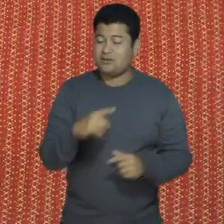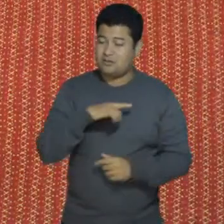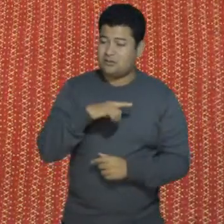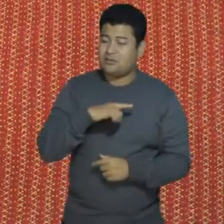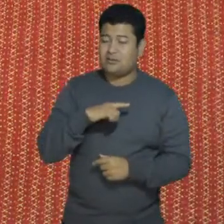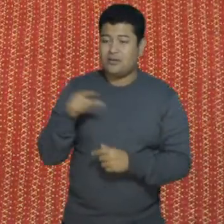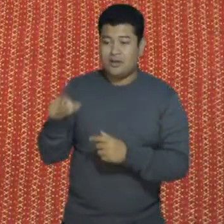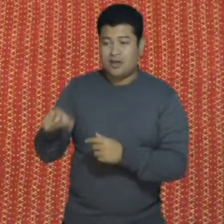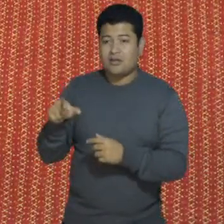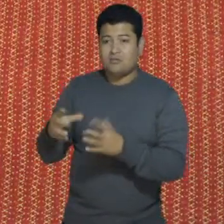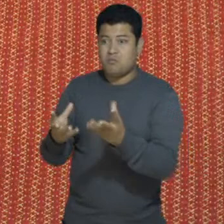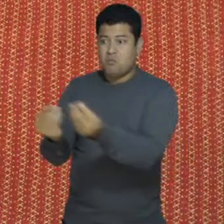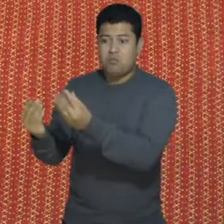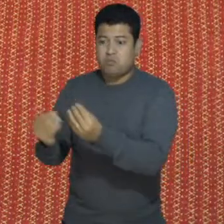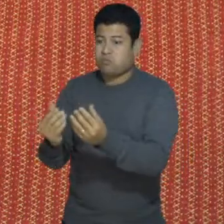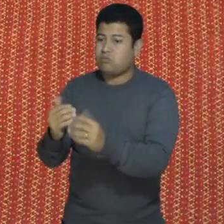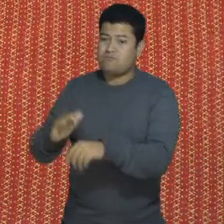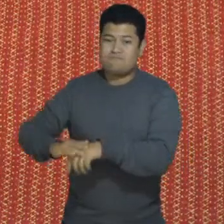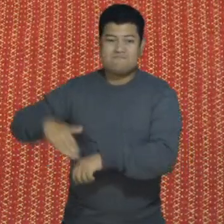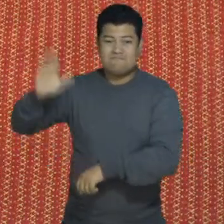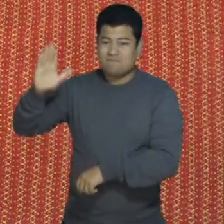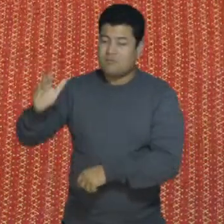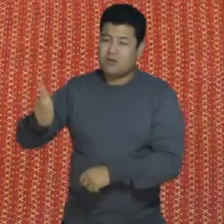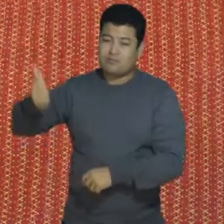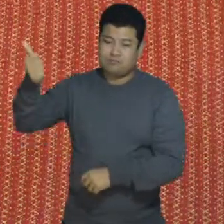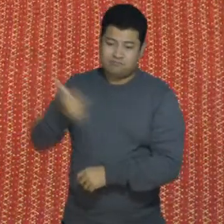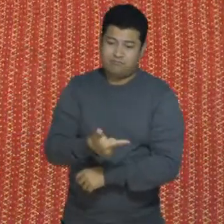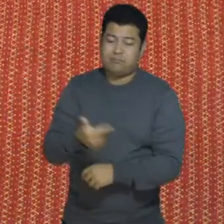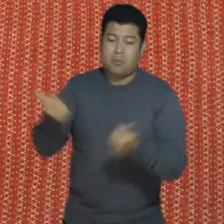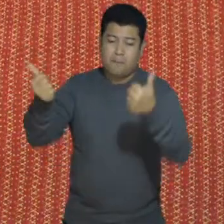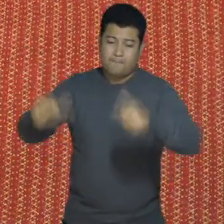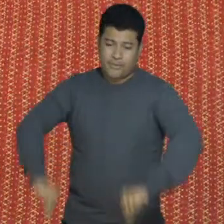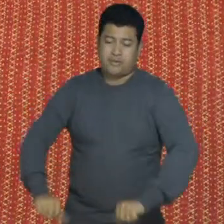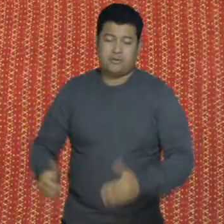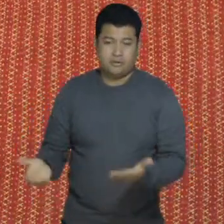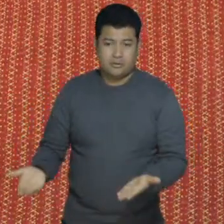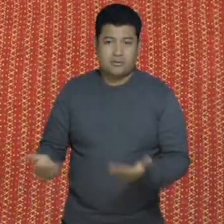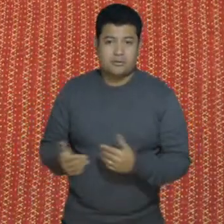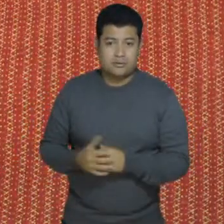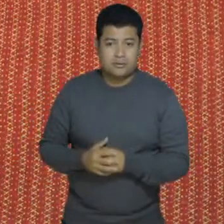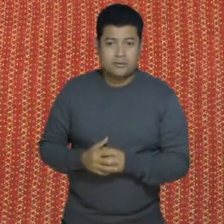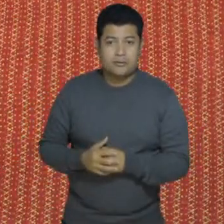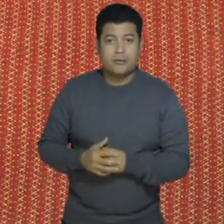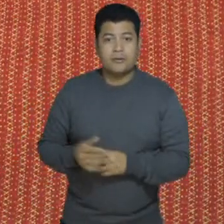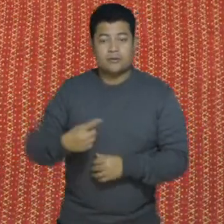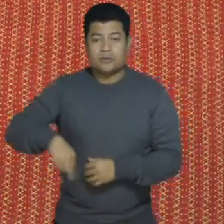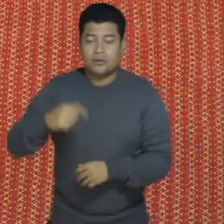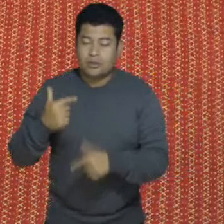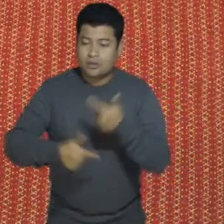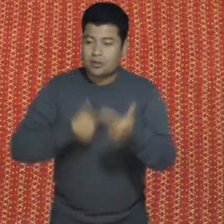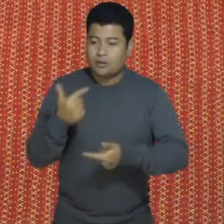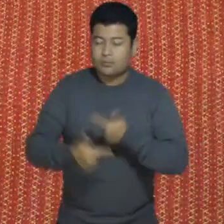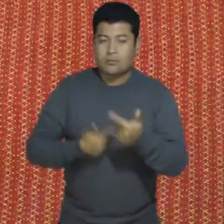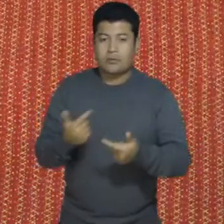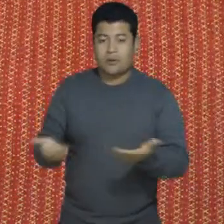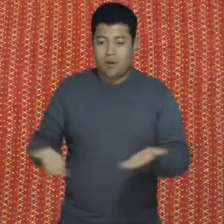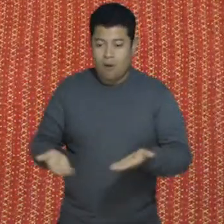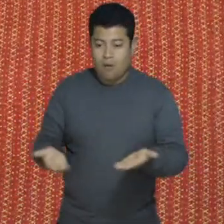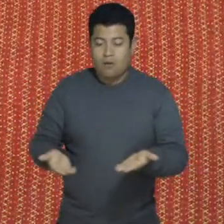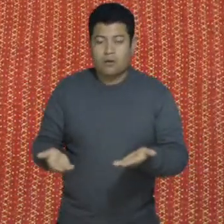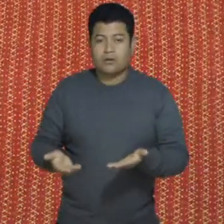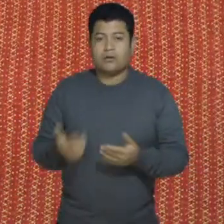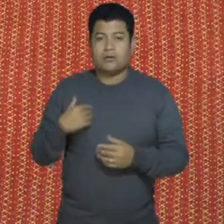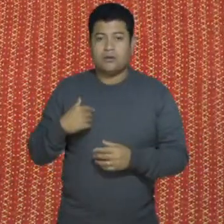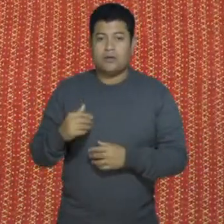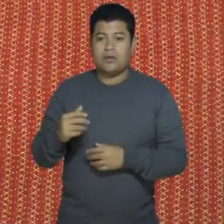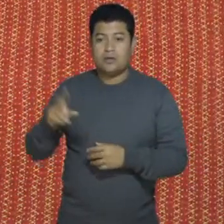reunião ficou pré-agendada para segunda-feira Então nós vamos aprovar o requerimento hoje na comissão para segunda-feira ouvimos o presidente da casan